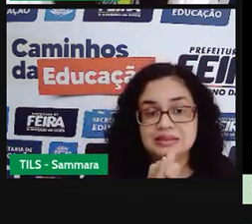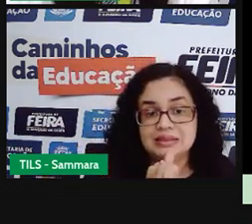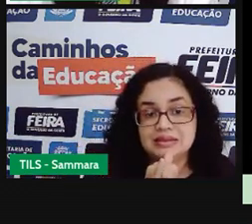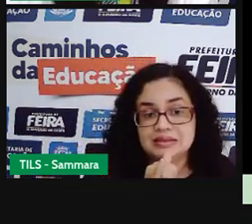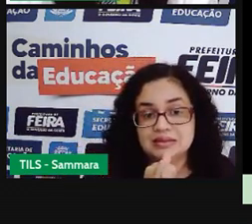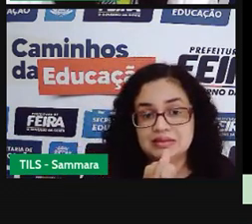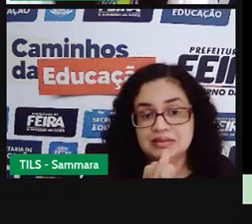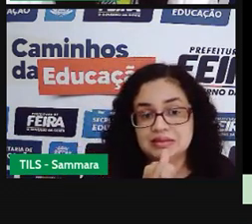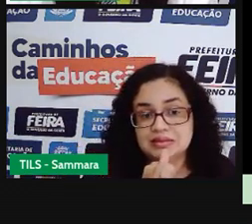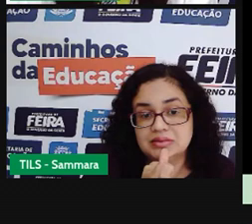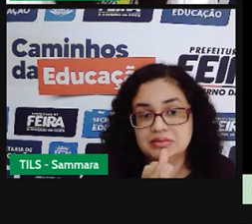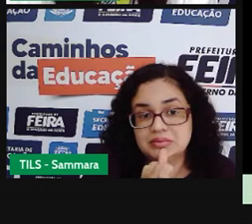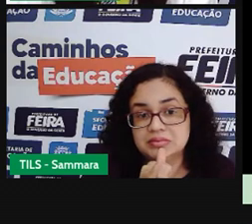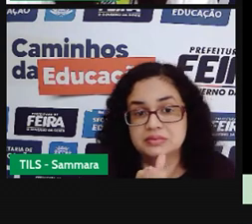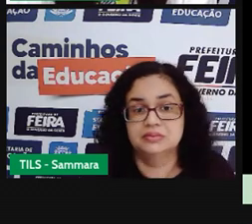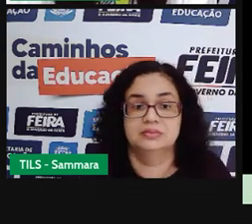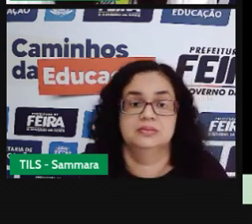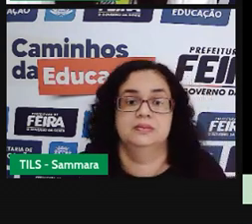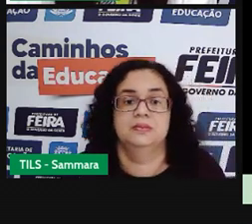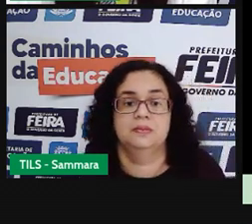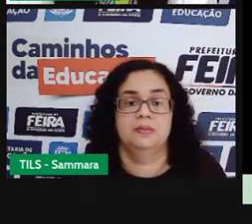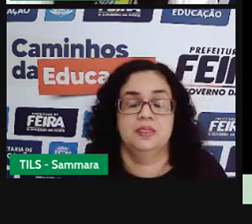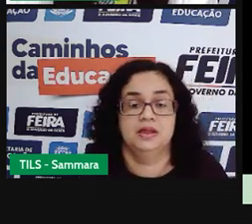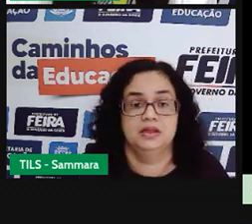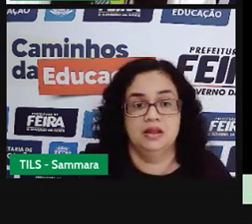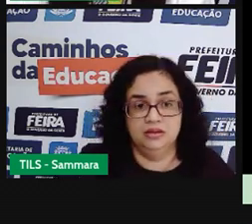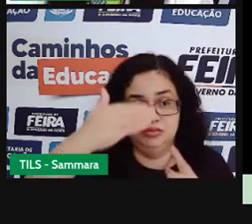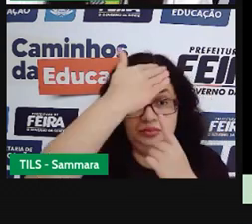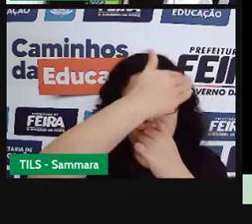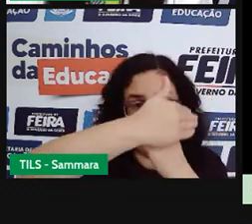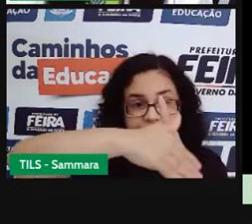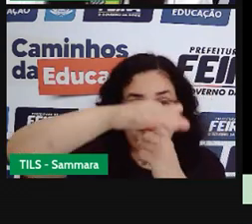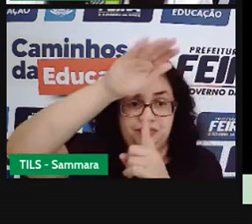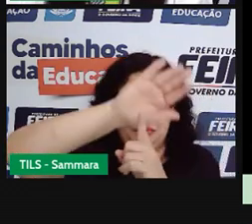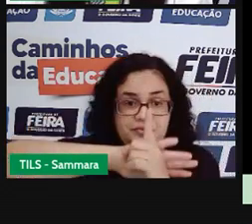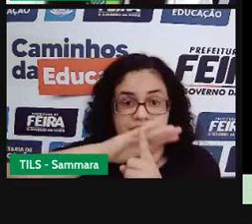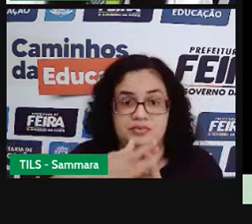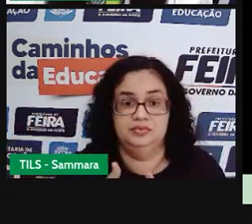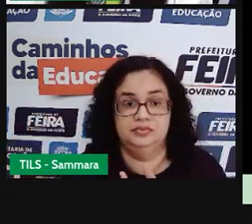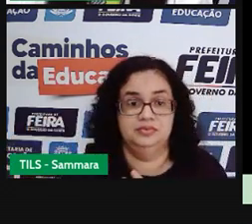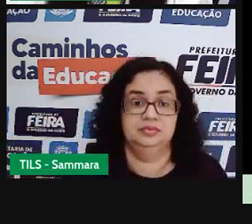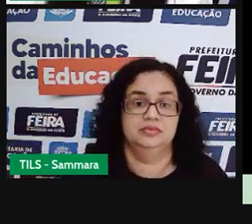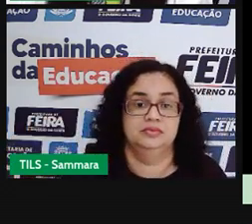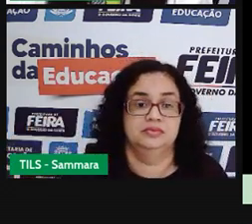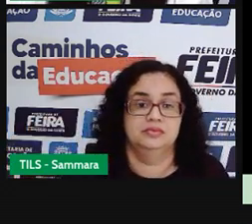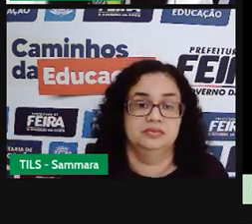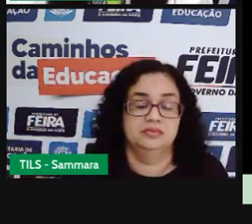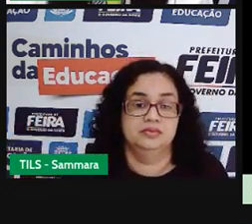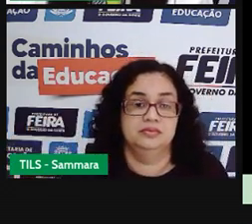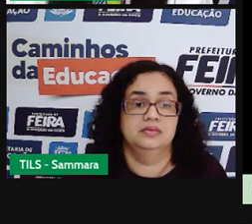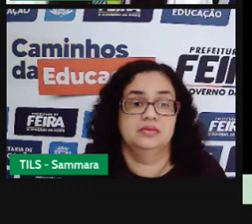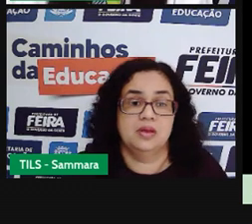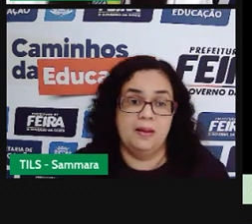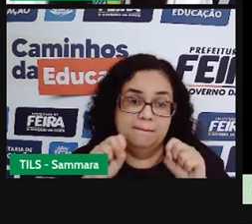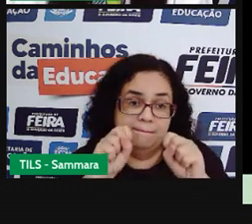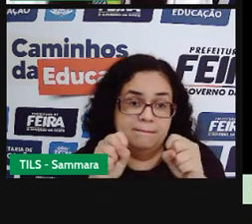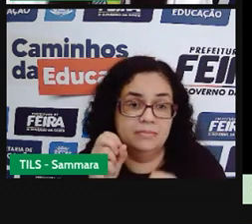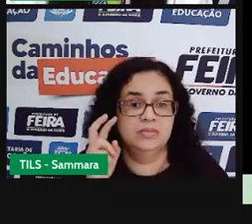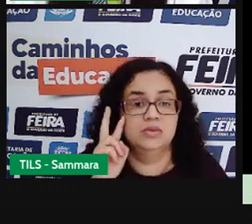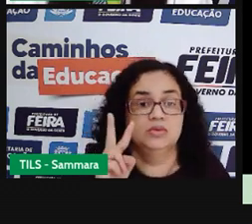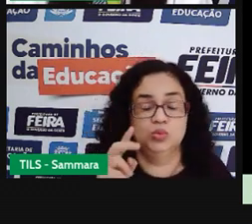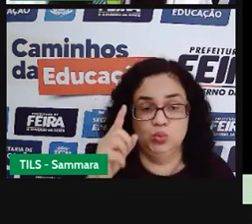cada lado do cubo a gente pode identificar aqui ó uma duas